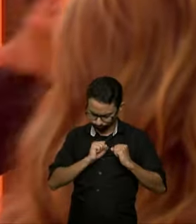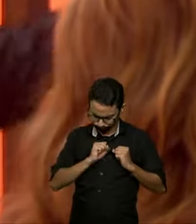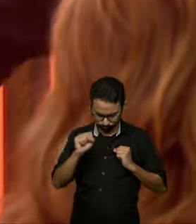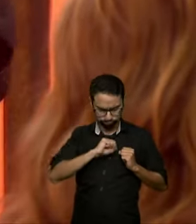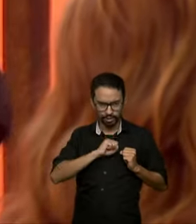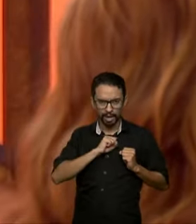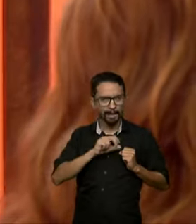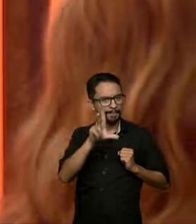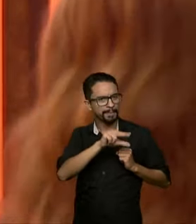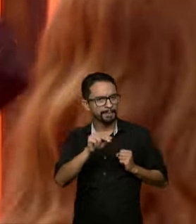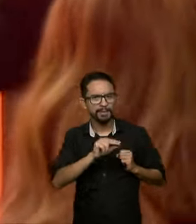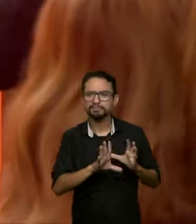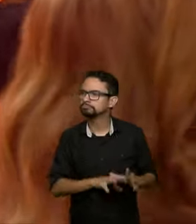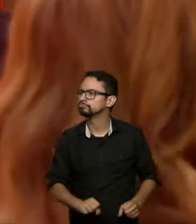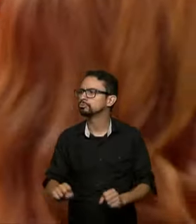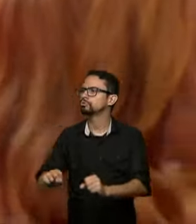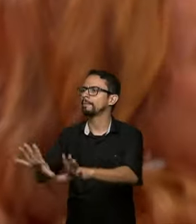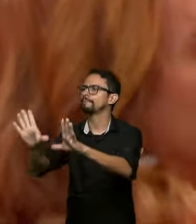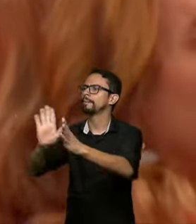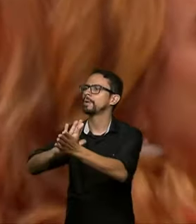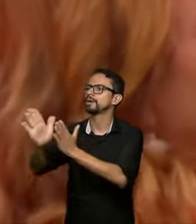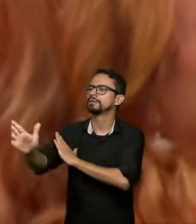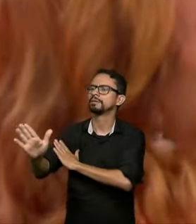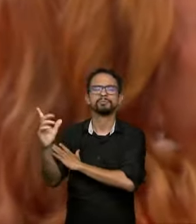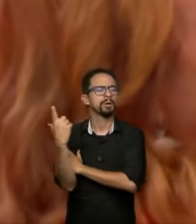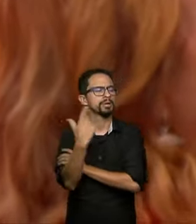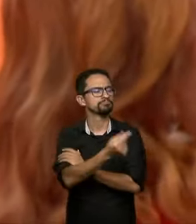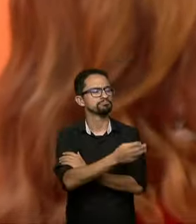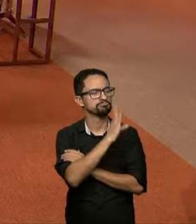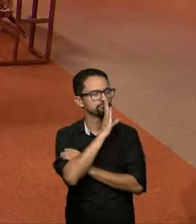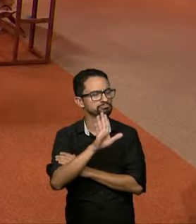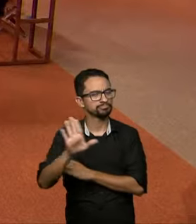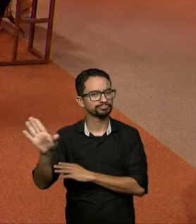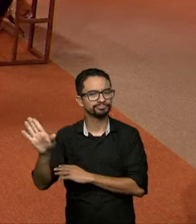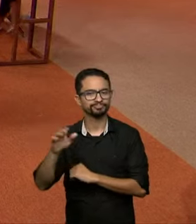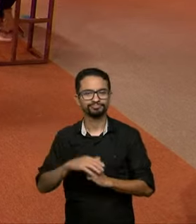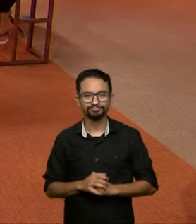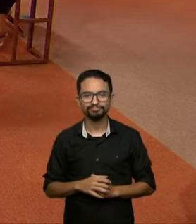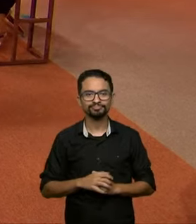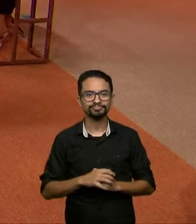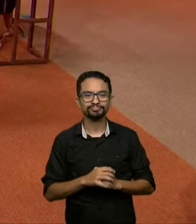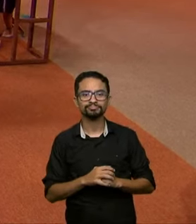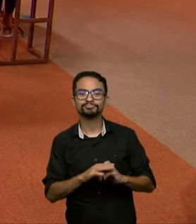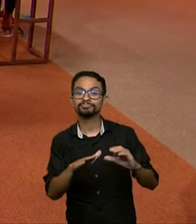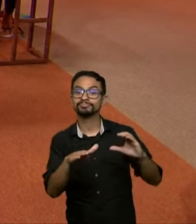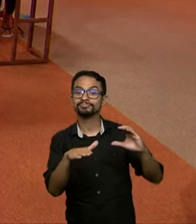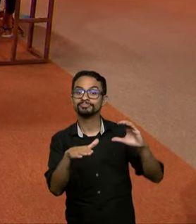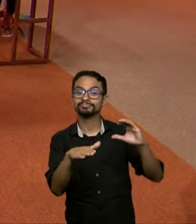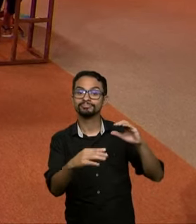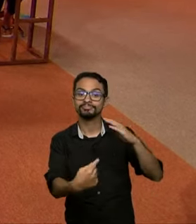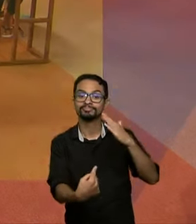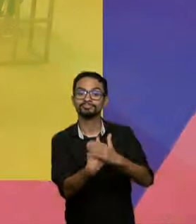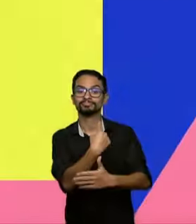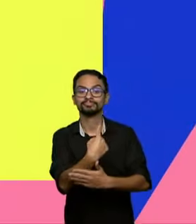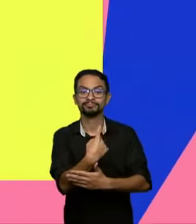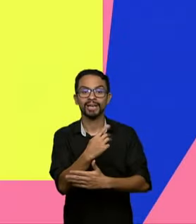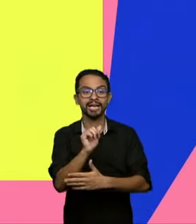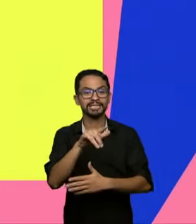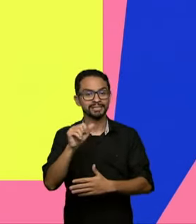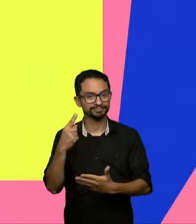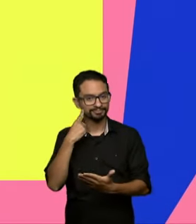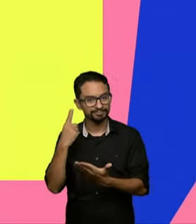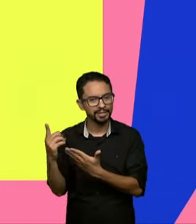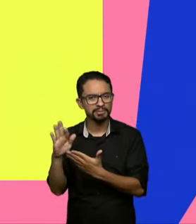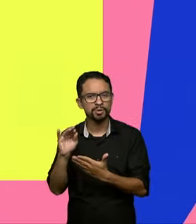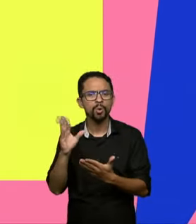cara. Tem que ser feliz. E olha, tem interatividade para Alessandra, opa, hein? Fabiano Lima está perguntando. Alessandra Maestrina,